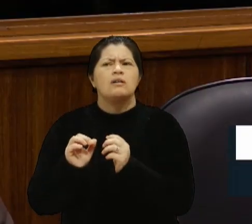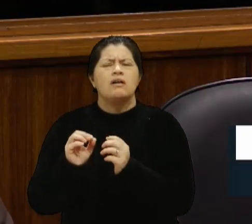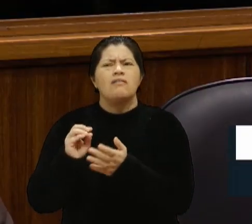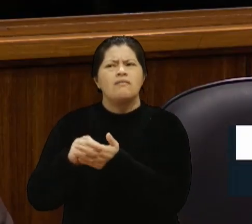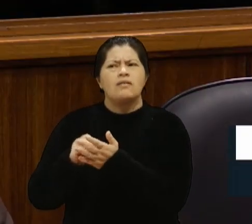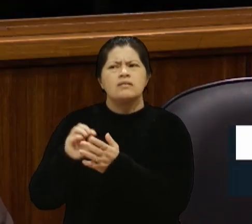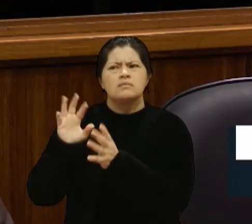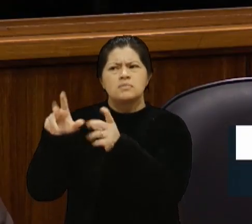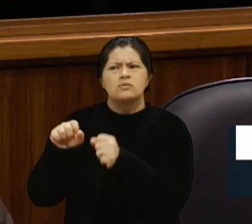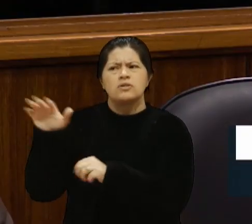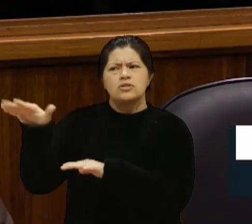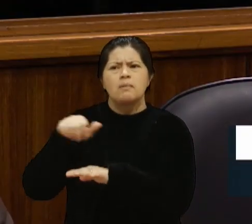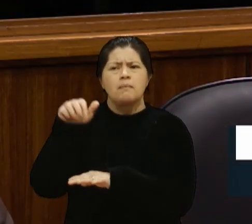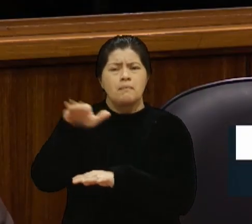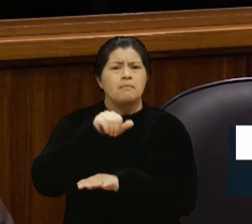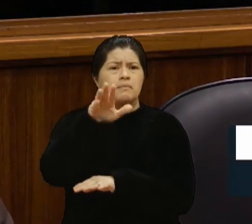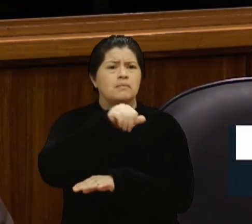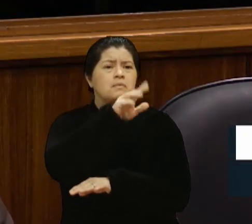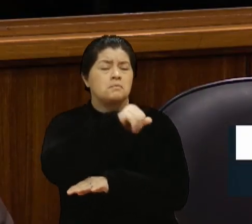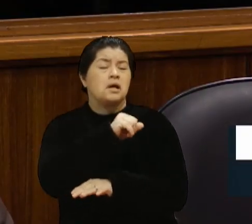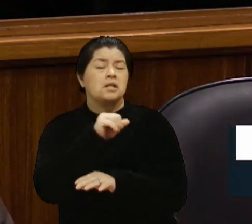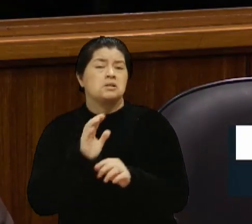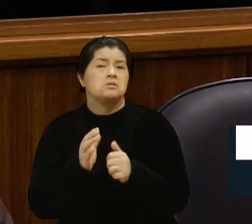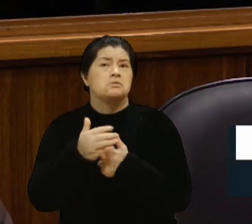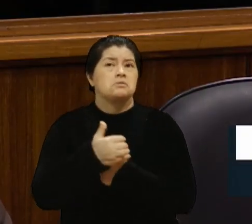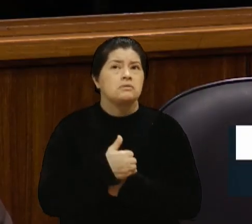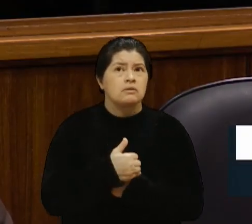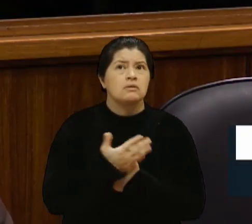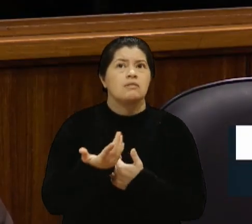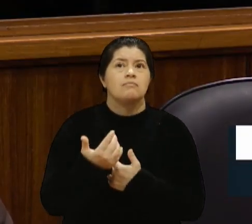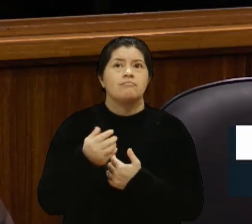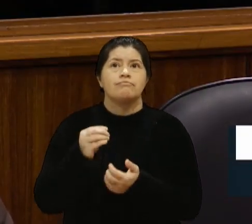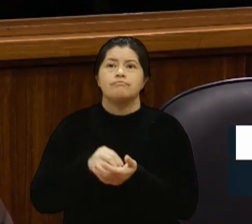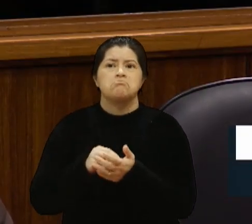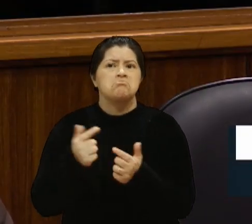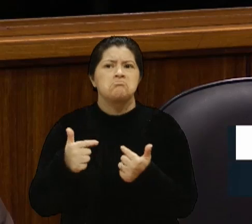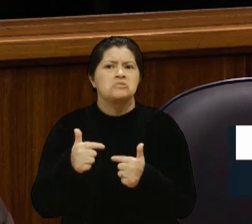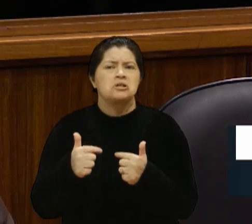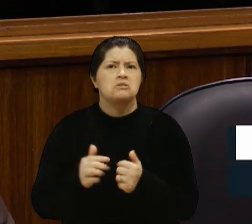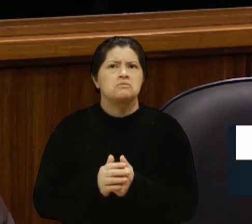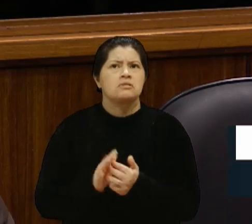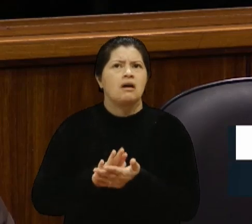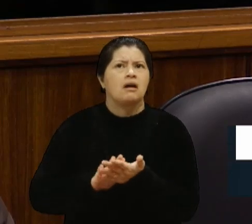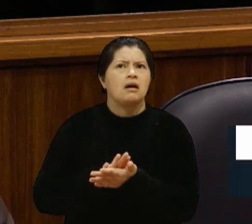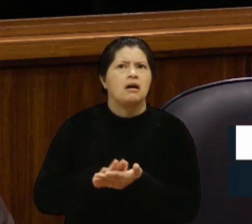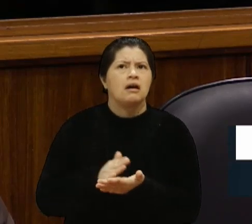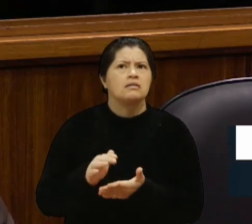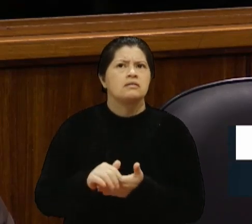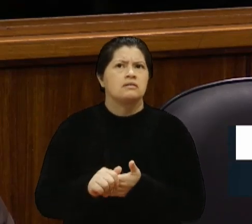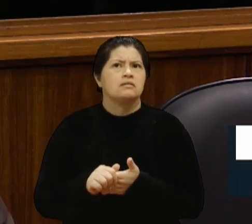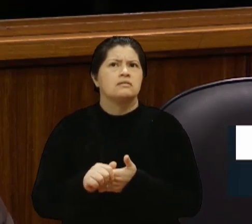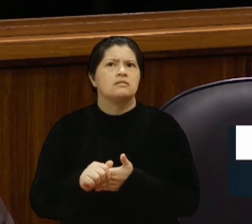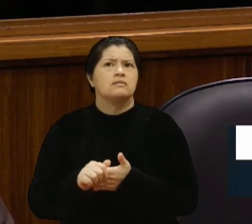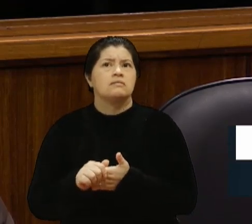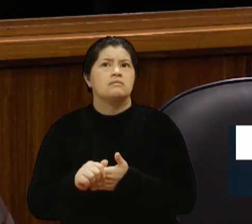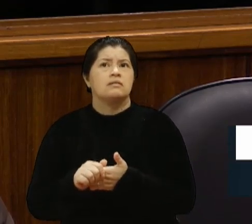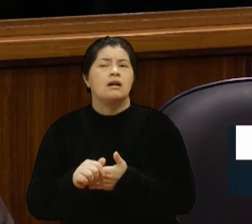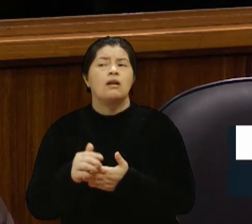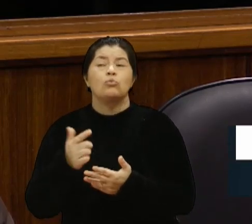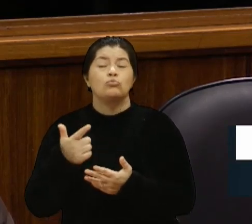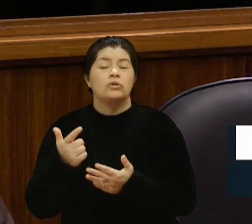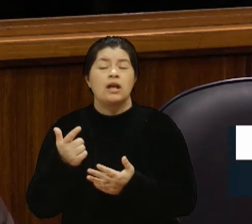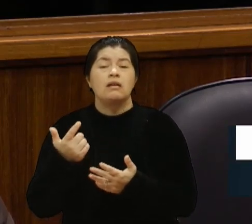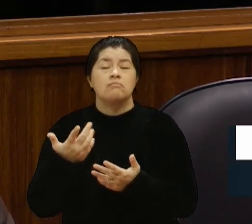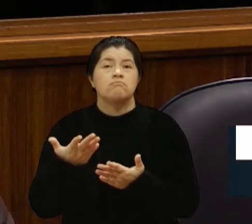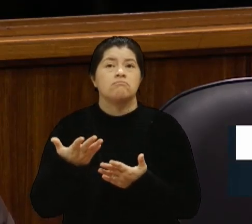foram chamadas estão trabalhando. Acho que a gente poderia conversar um pouco também sobre isso. Ficamos um tempo sem